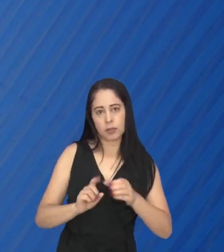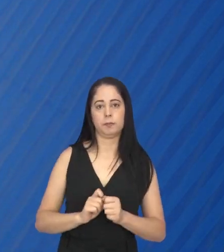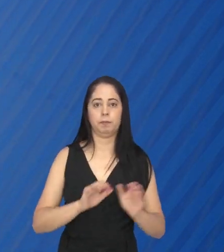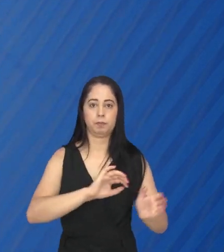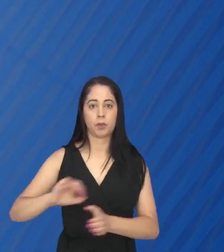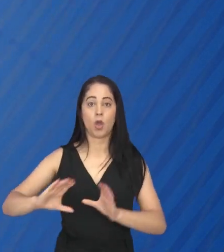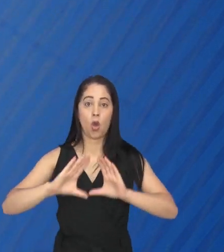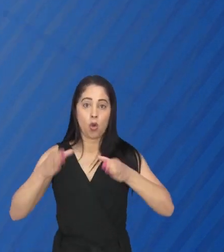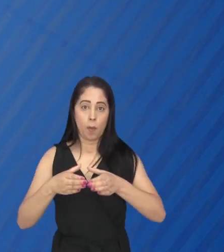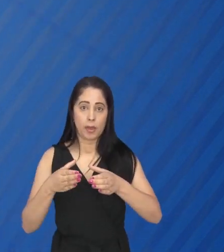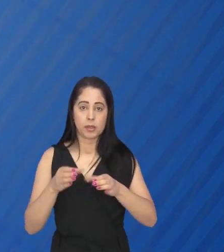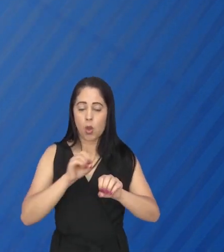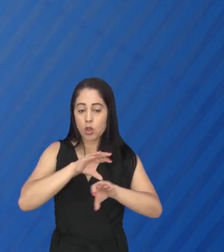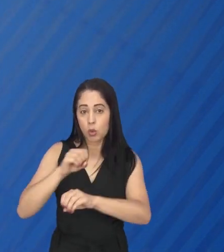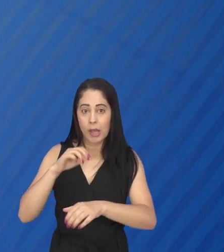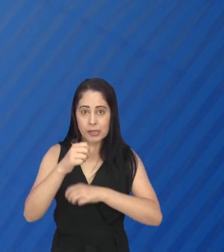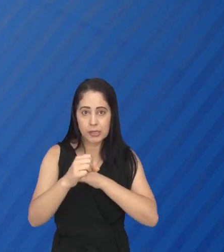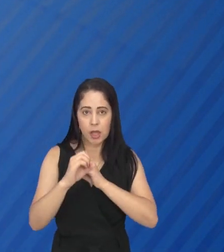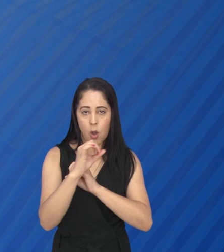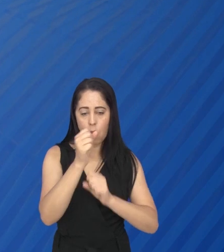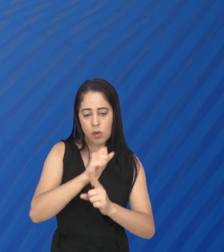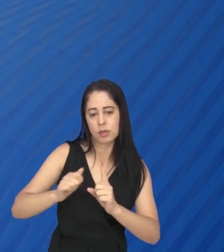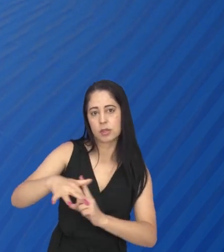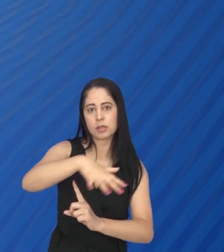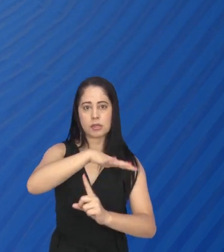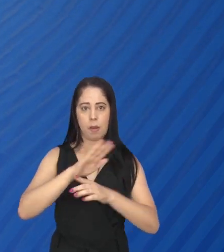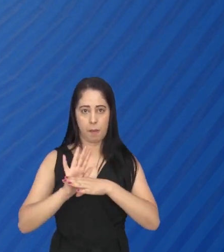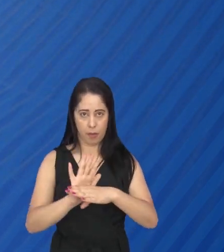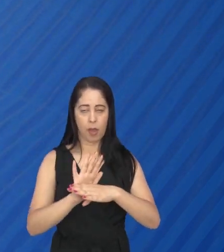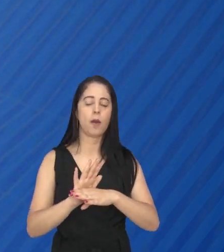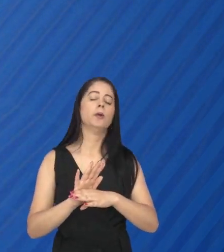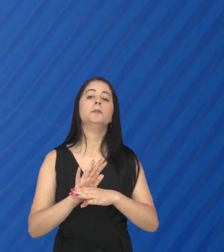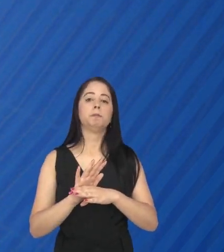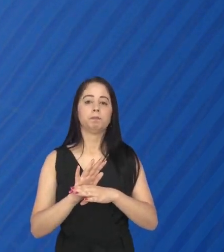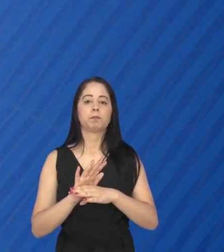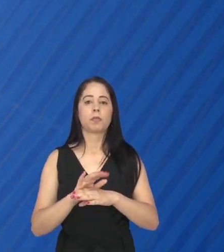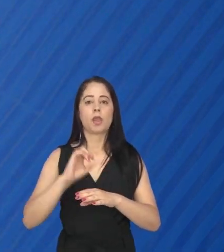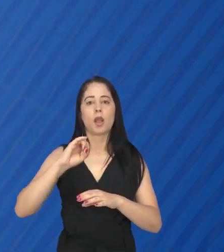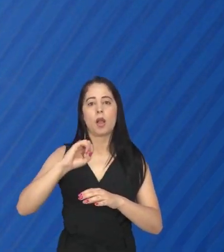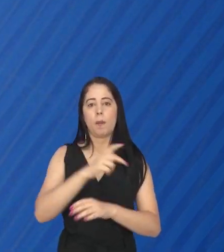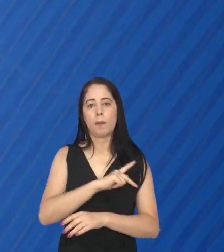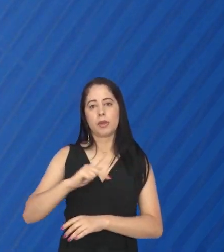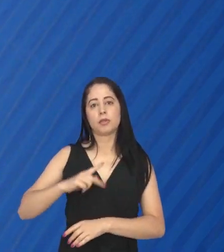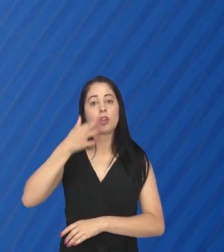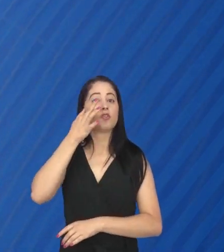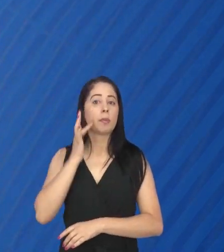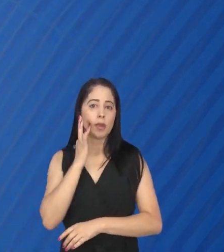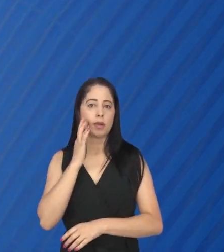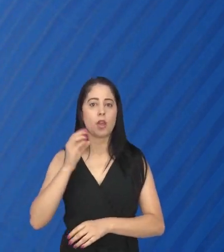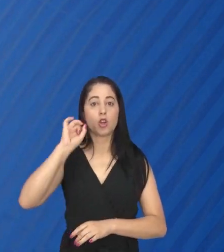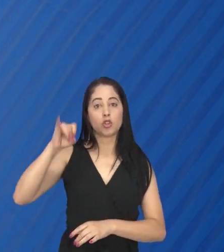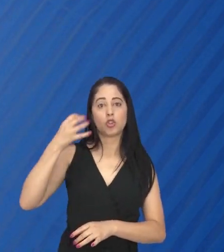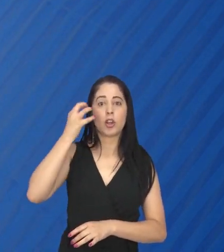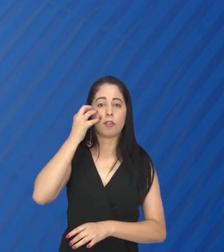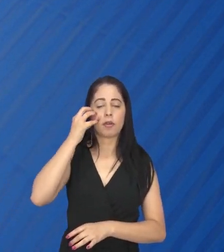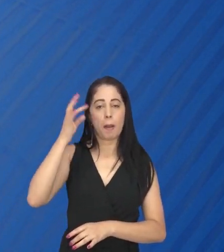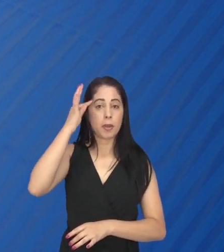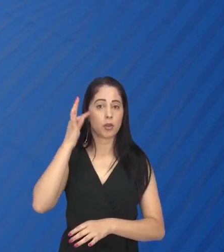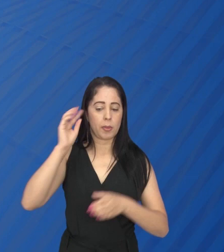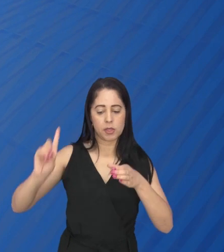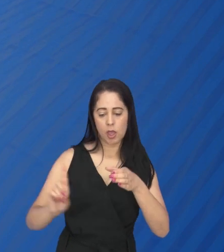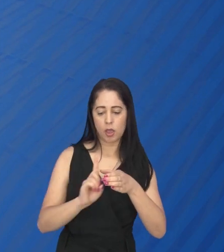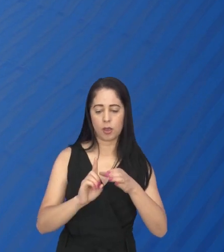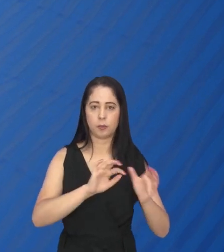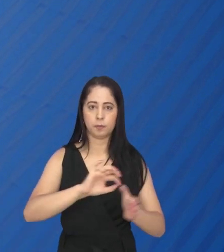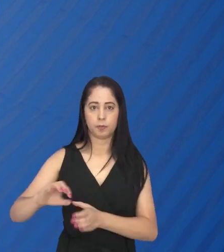Farmácia. Na Comissão de Educação e Promoção Social, o presidente será Fabião Zagueiro, o relator Juliana Fraga e membro Tomás